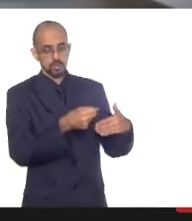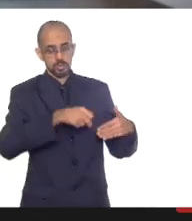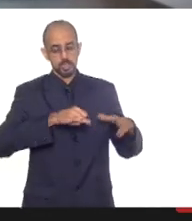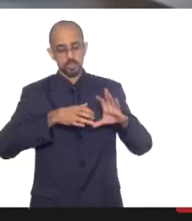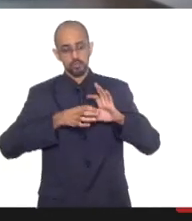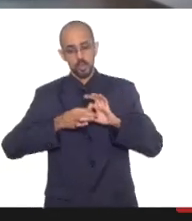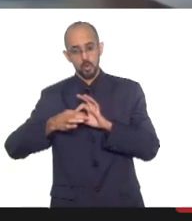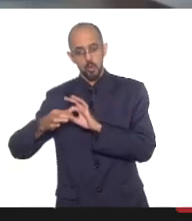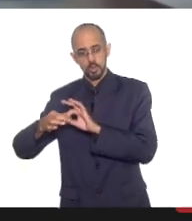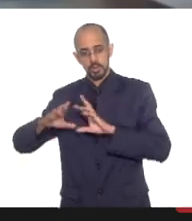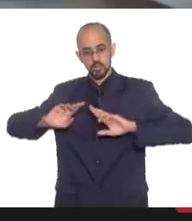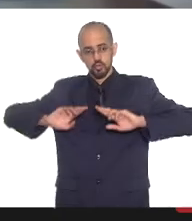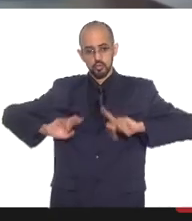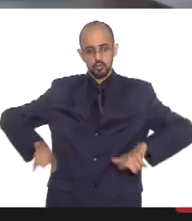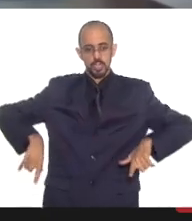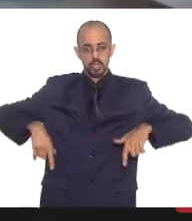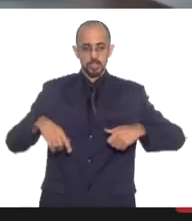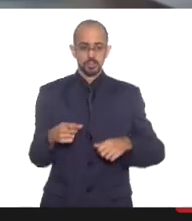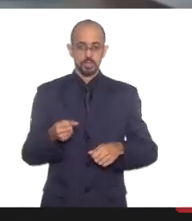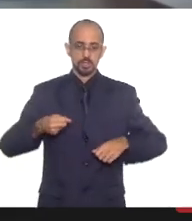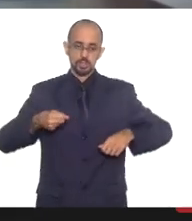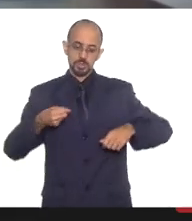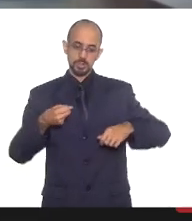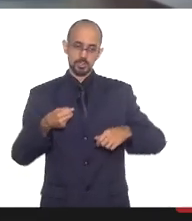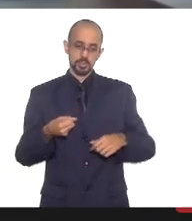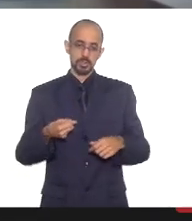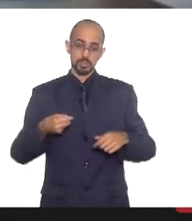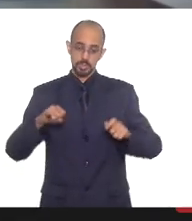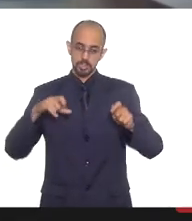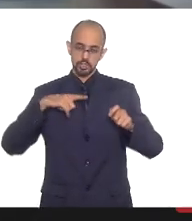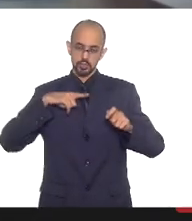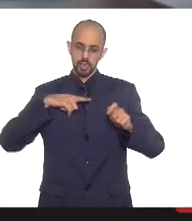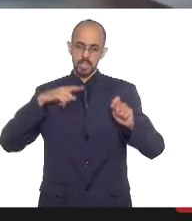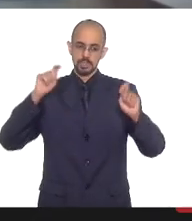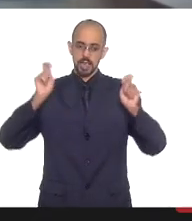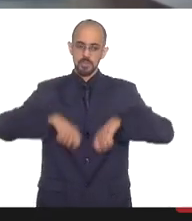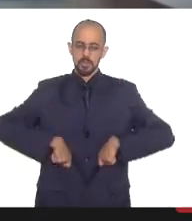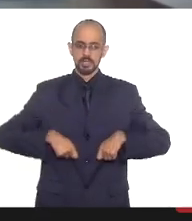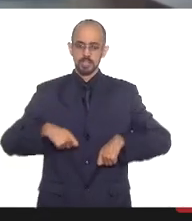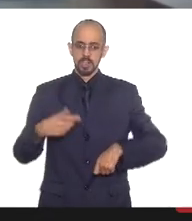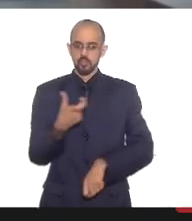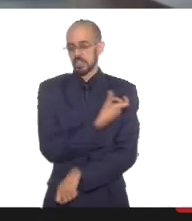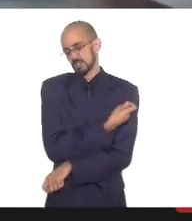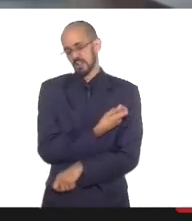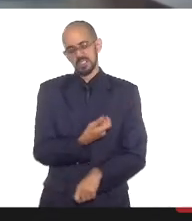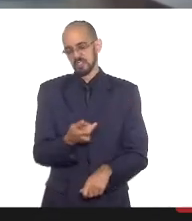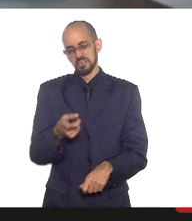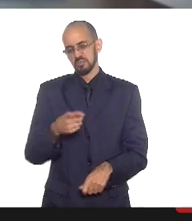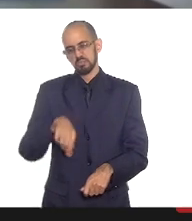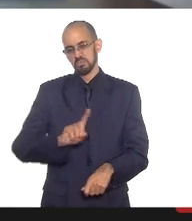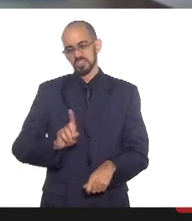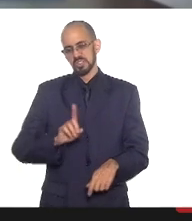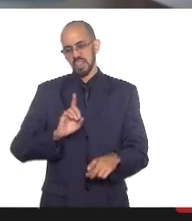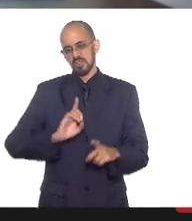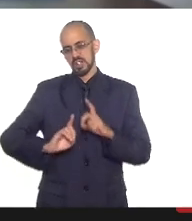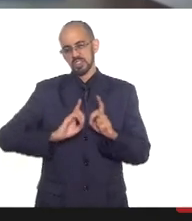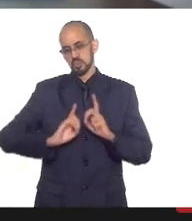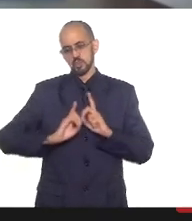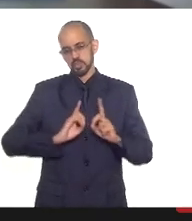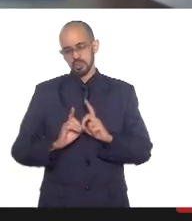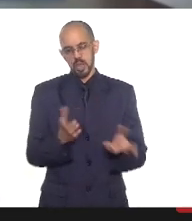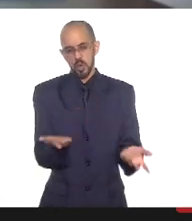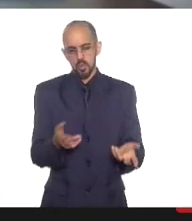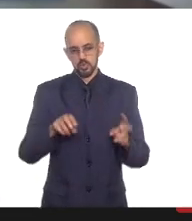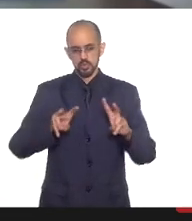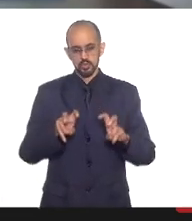com vacilo em quantidade suficiente a gente não estaria aqui descansando prioridade do mesmo jeito que a gente não Batista no prédio da água